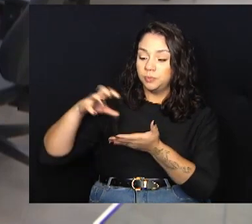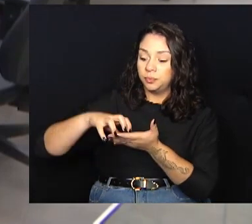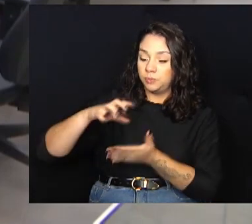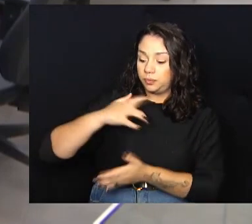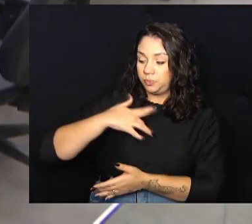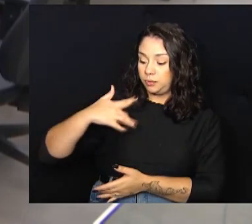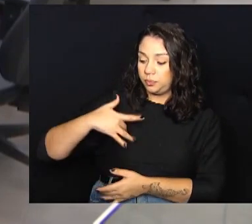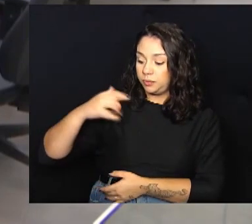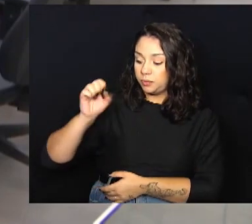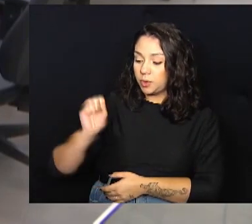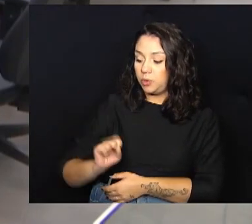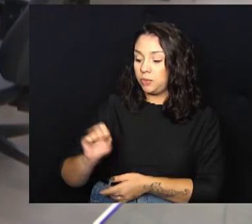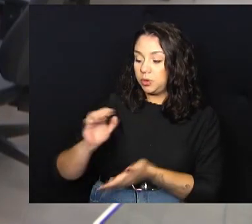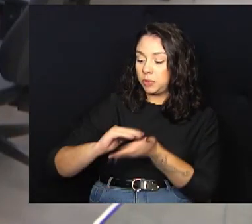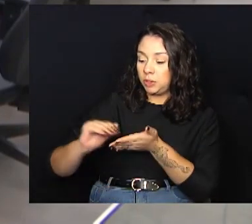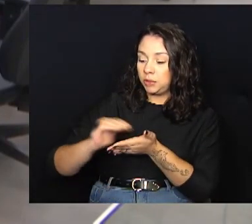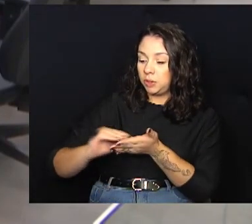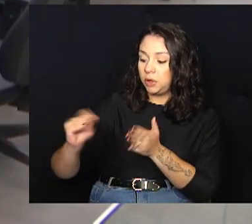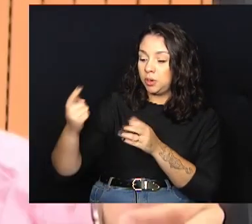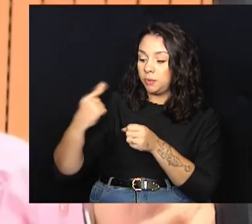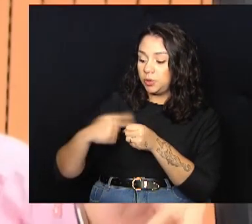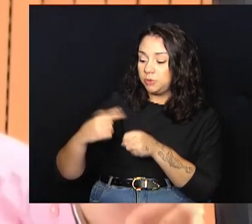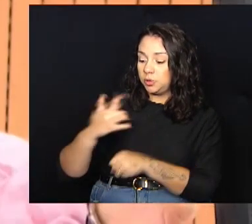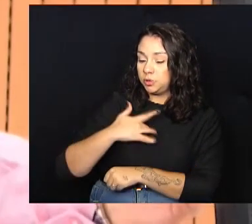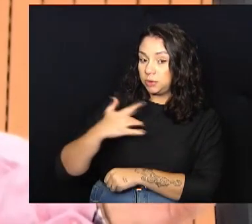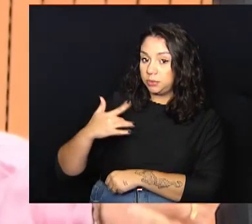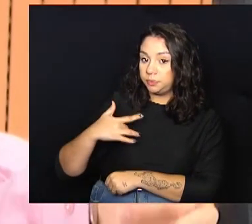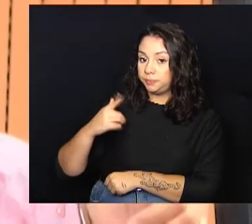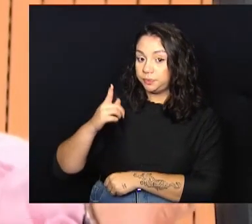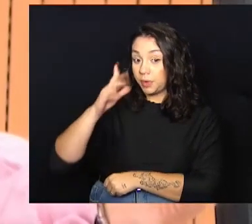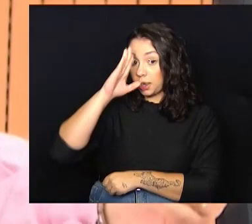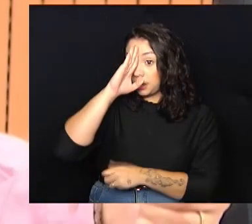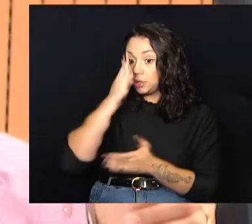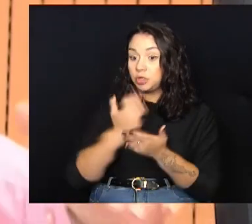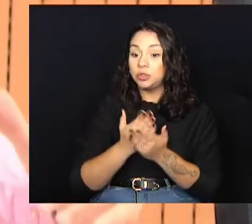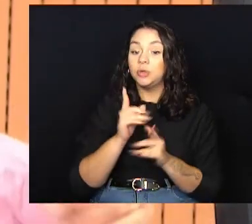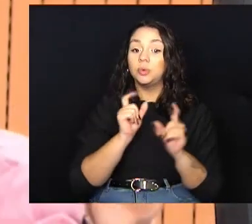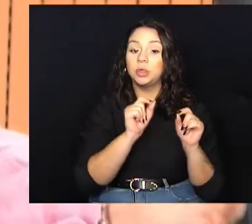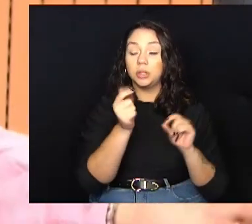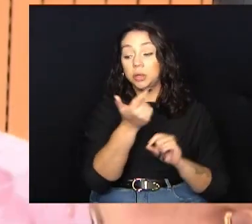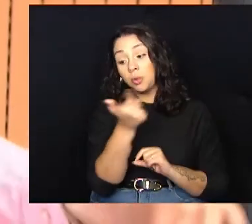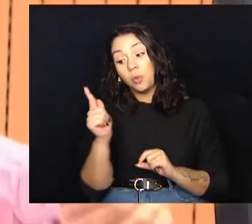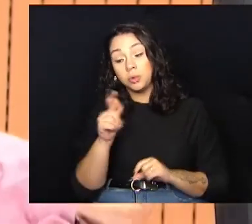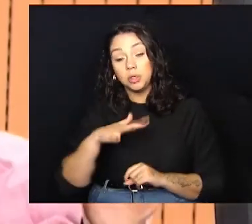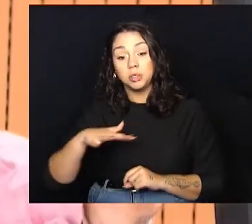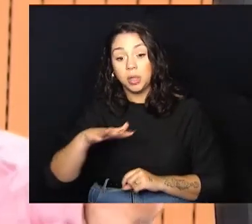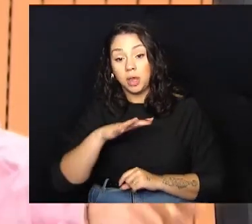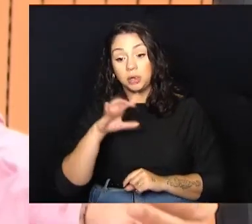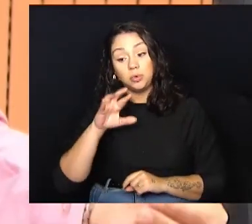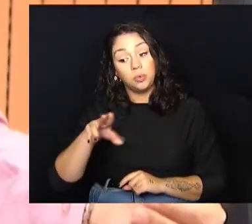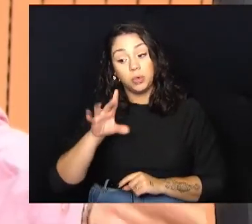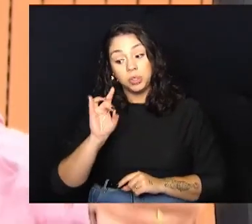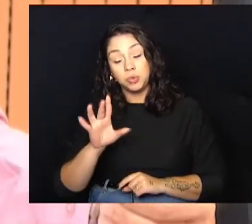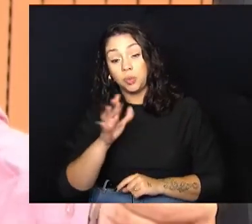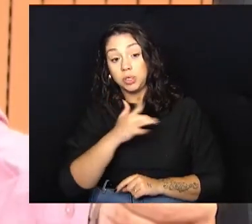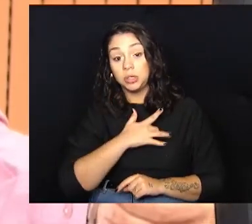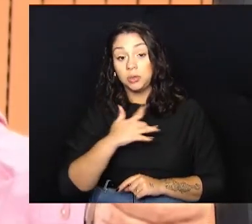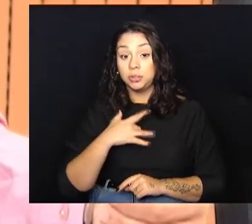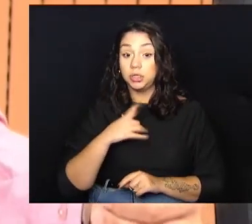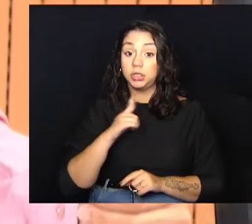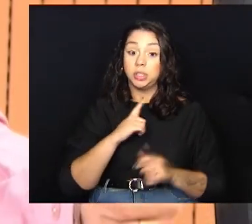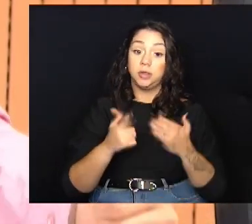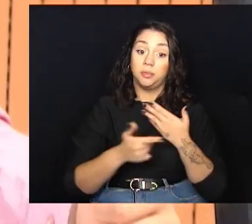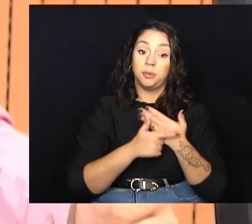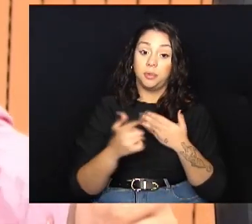da Secretaria Municipal de Saúde acredita que outras áreas além da saúde tem papel fundamental